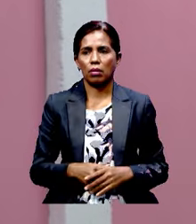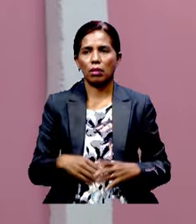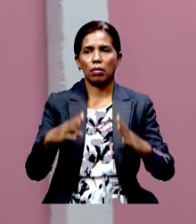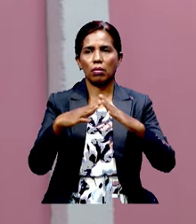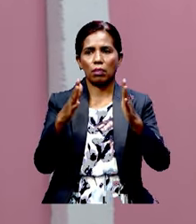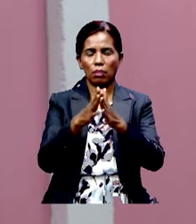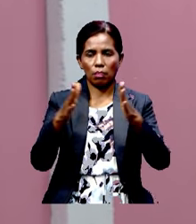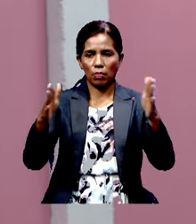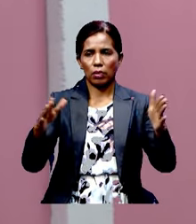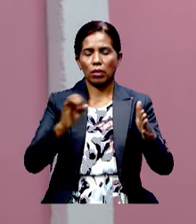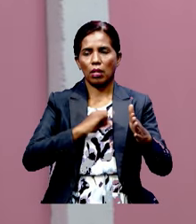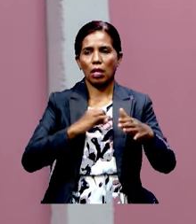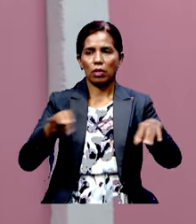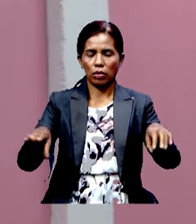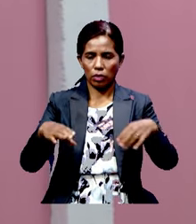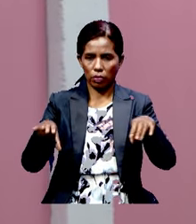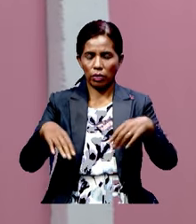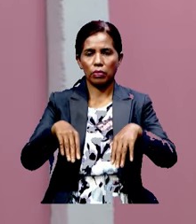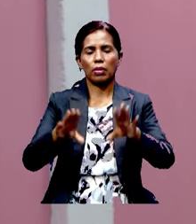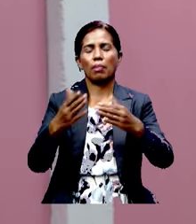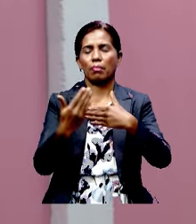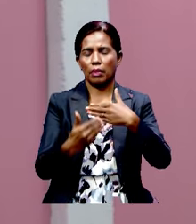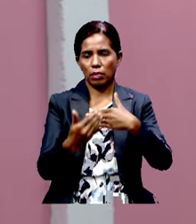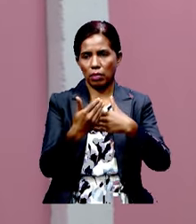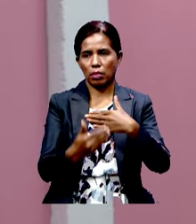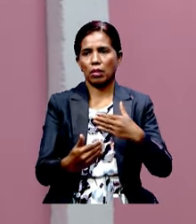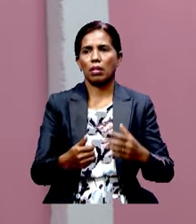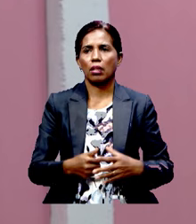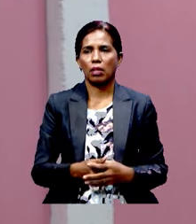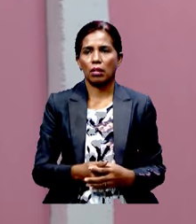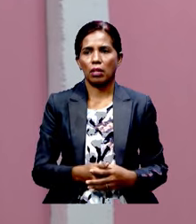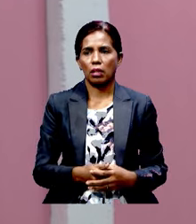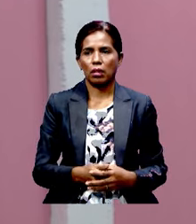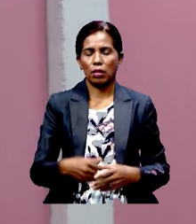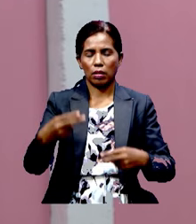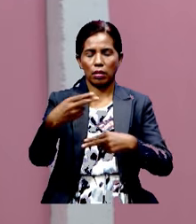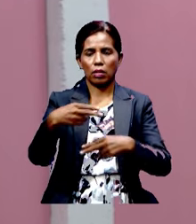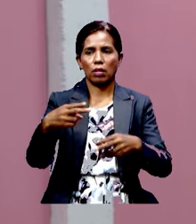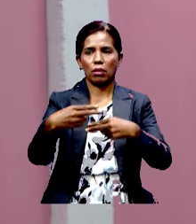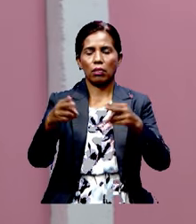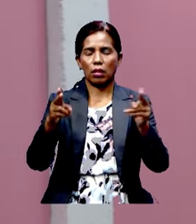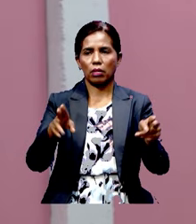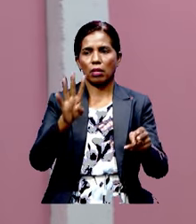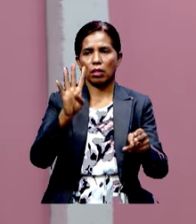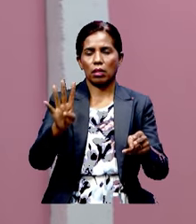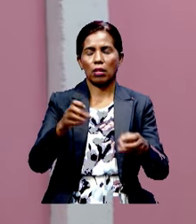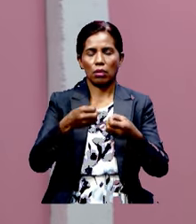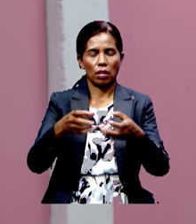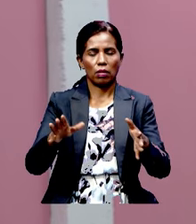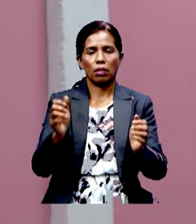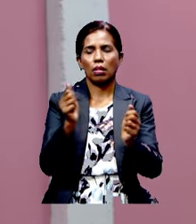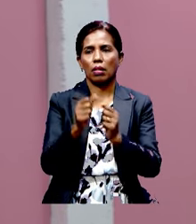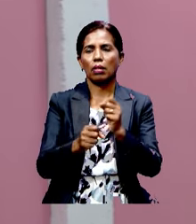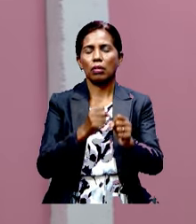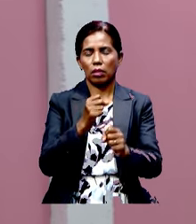tida ke hau servisu padiru mau hal hau ni mana iha kuartu ne hau lakun hambe 10.000 resi. Mega